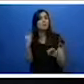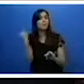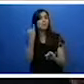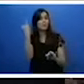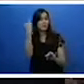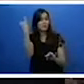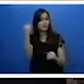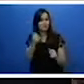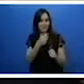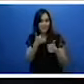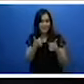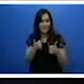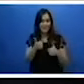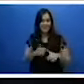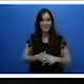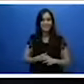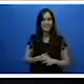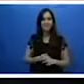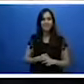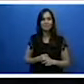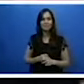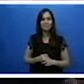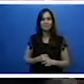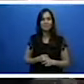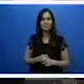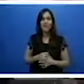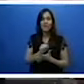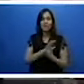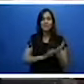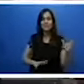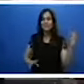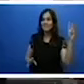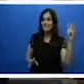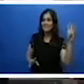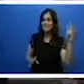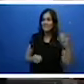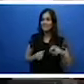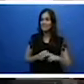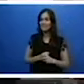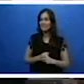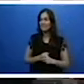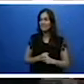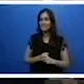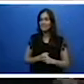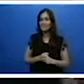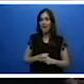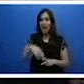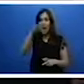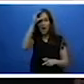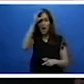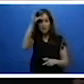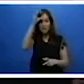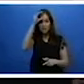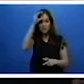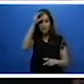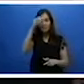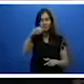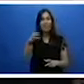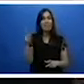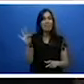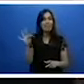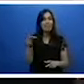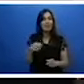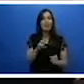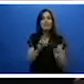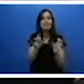importantes, tudo bem? Continuando. 3. A tia da Teresa vende picolés.